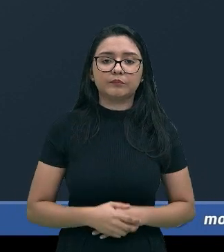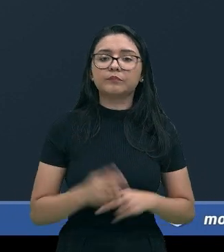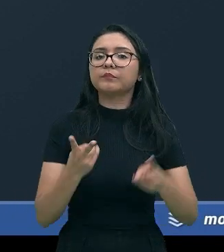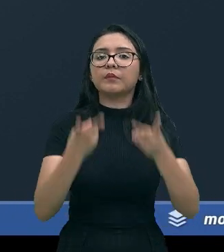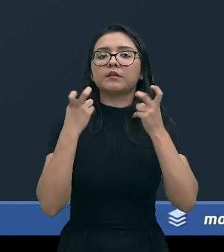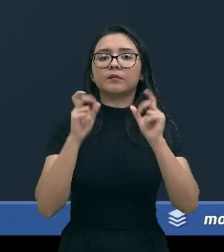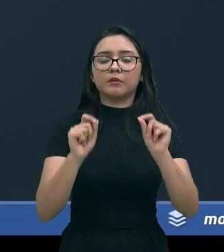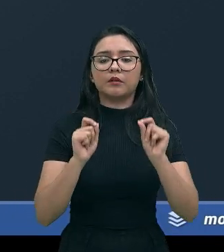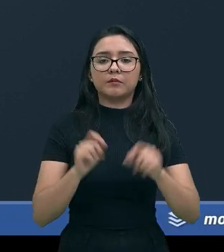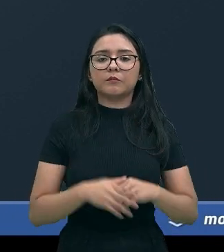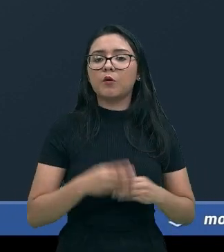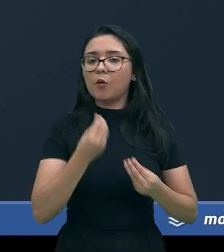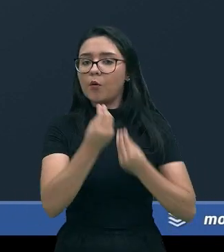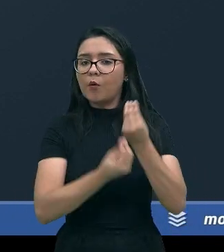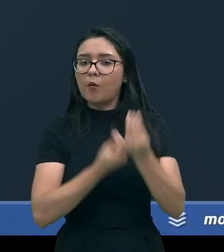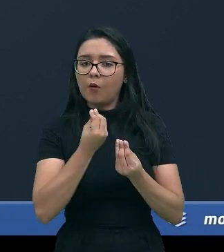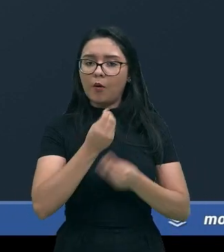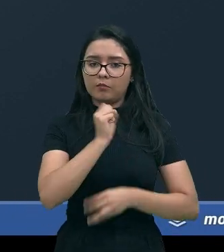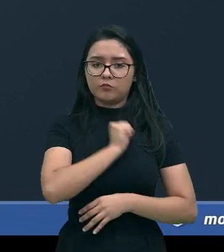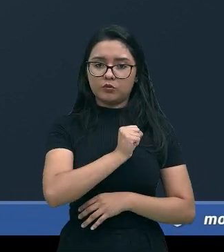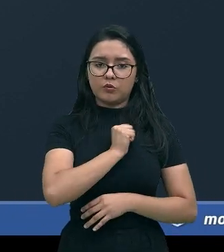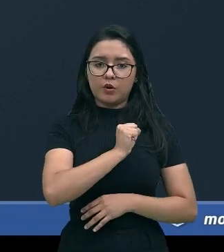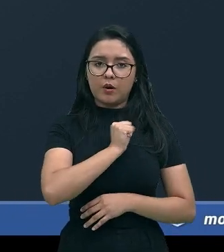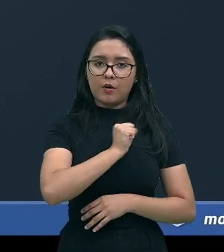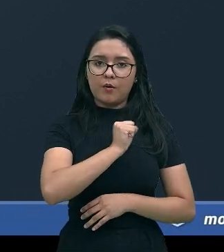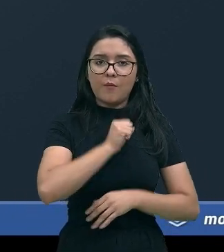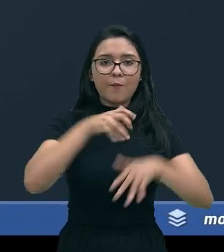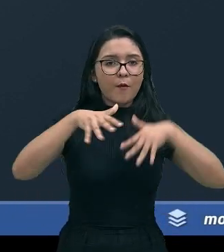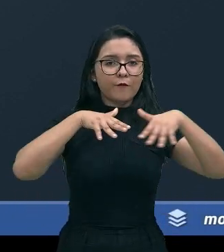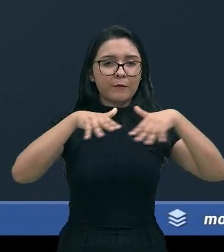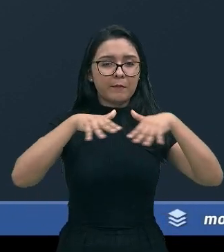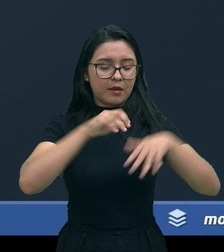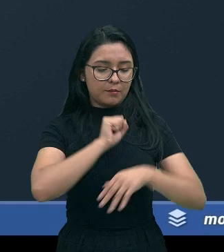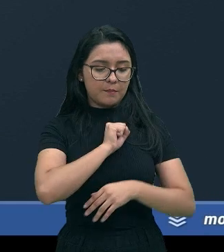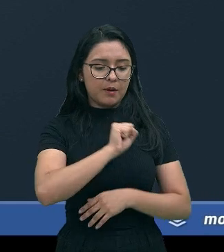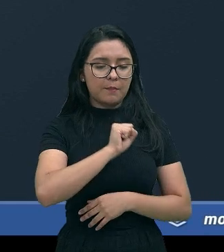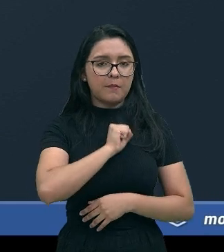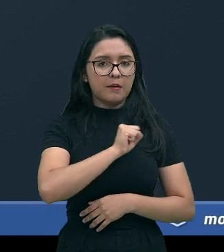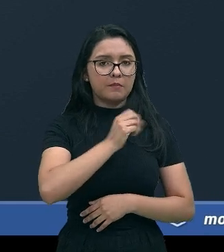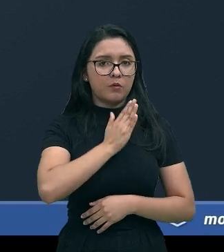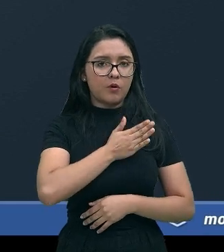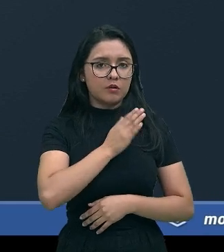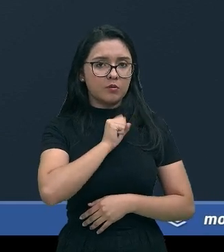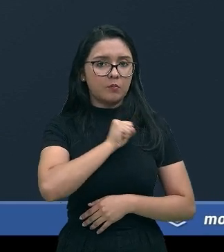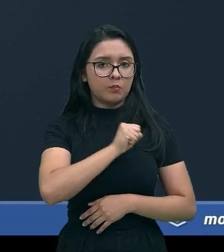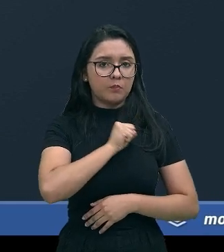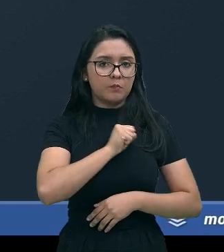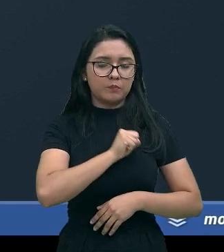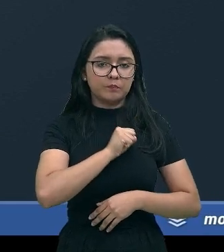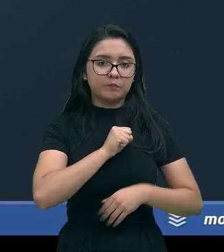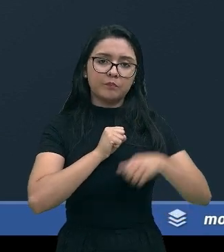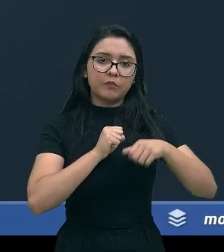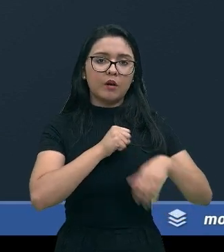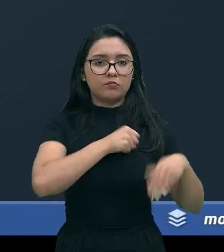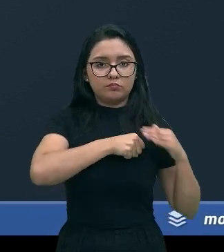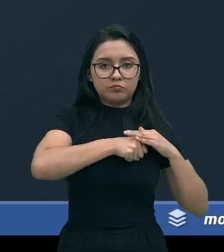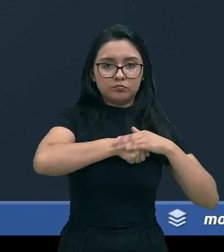aí como os batimentos cardíacos eles ocorrem, né? Como é o trabalho do músculo do coração, né? Isso